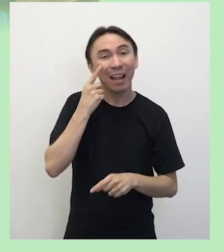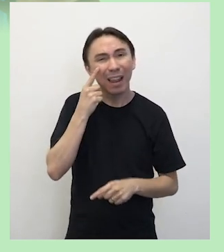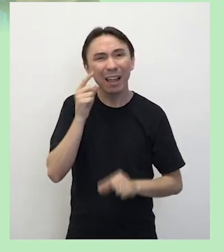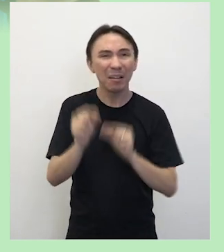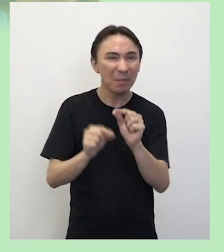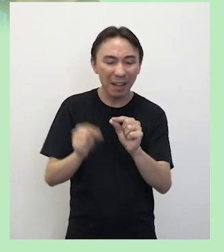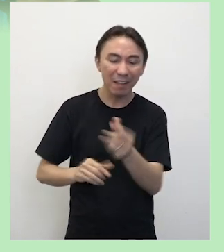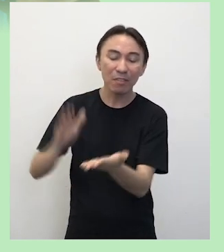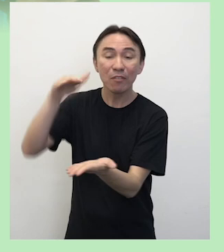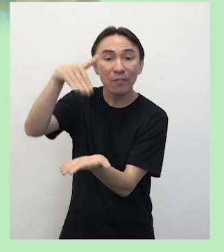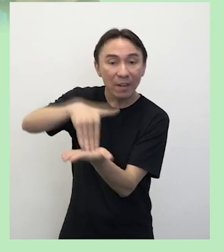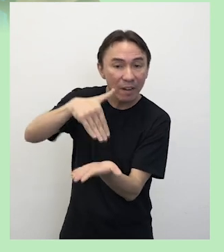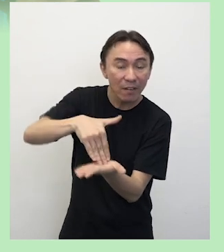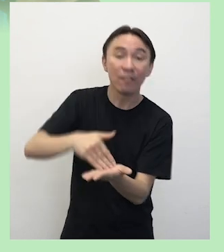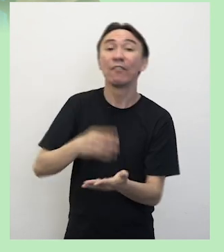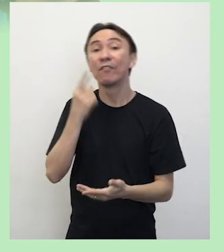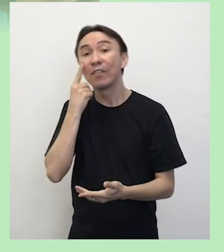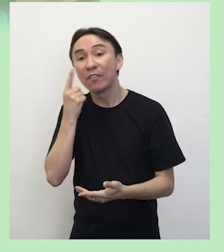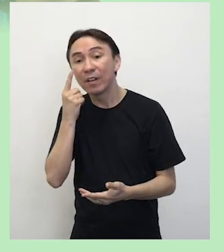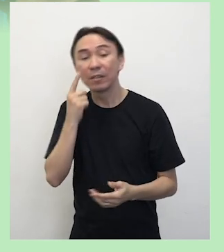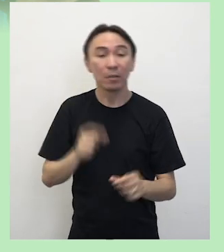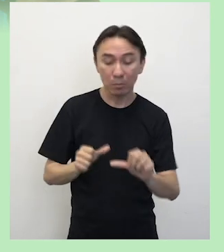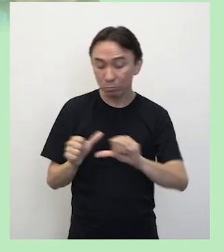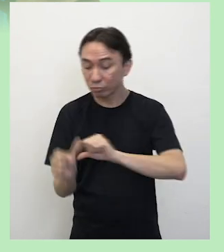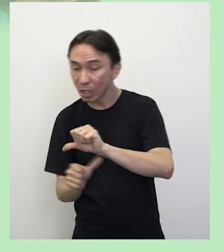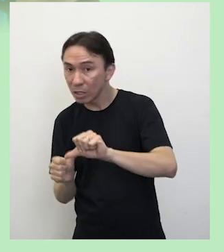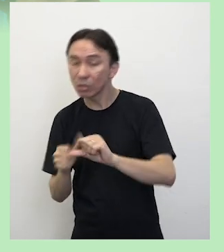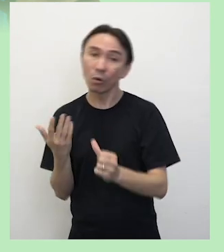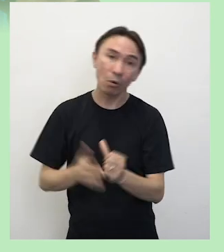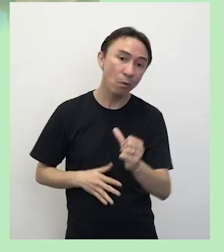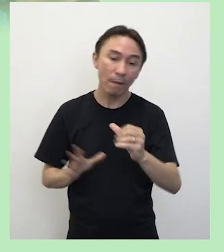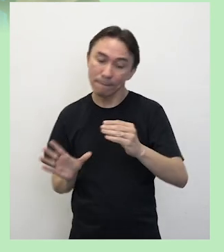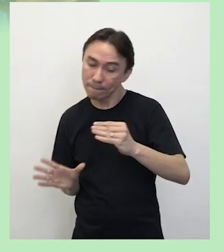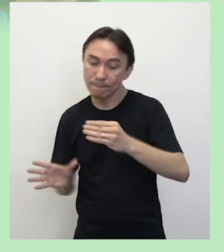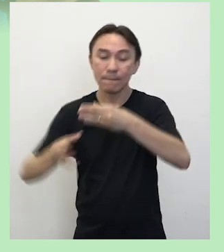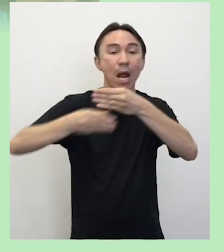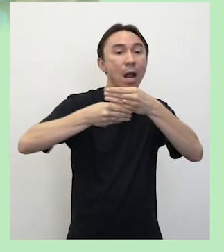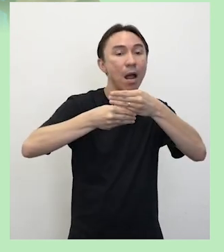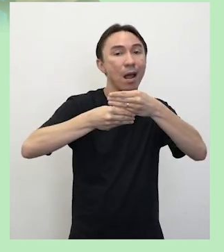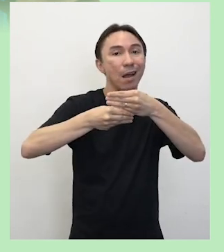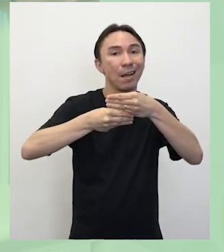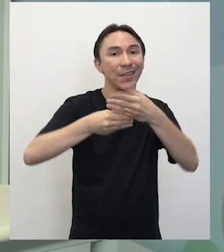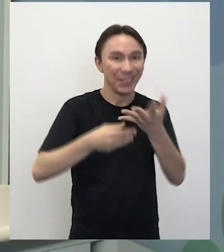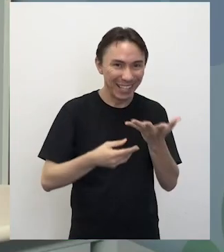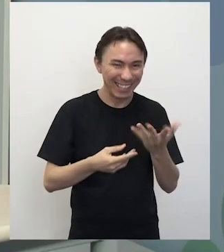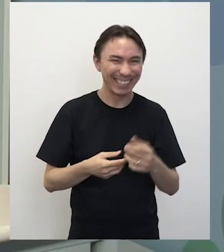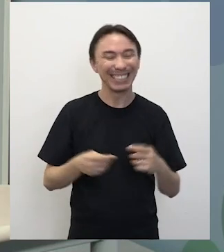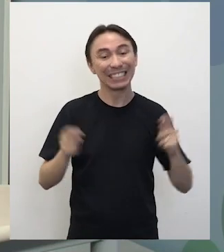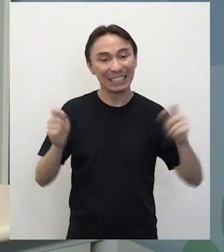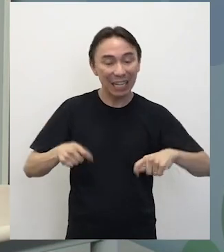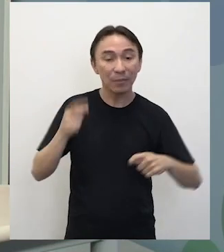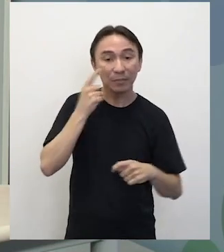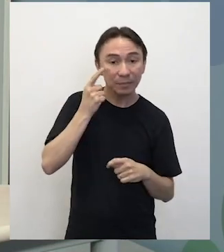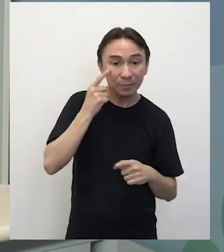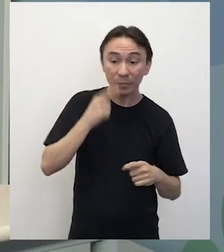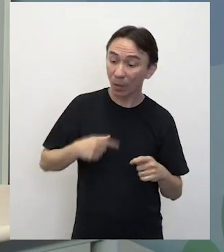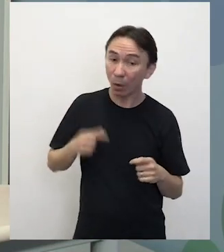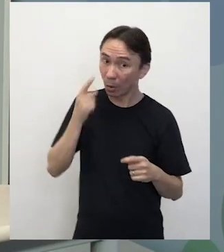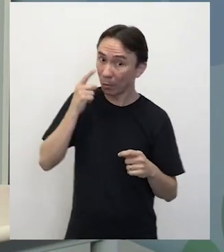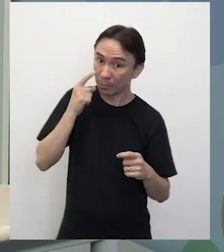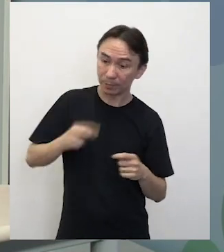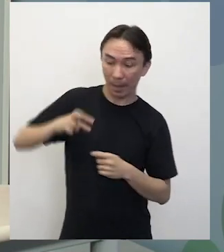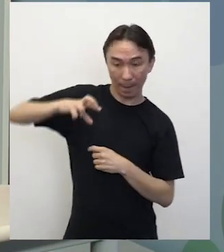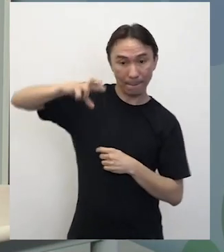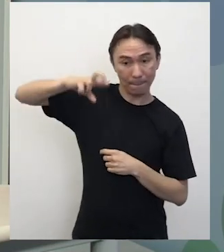do processo de mudança implementando. Então, ou seja, eu consigo medir a partir do momento que eu estou ali acompanhando